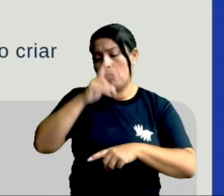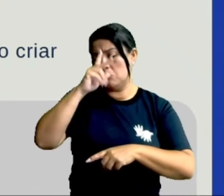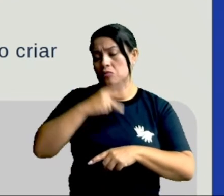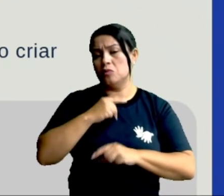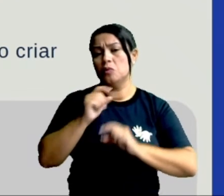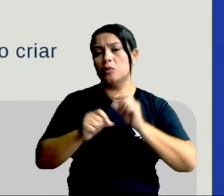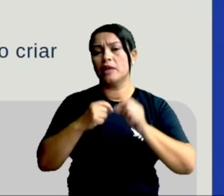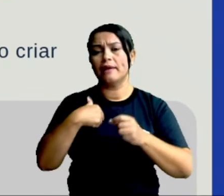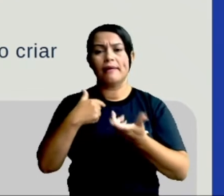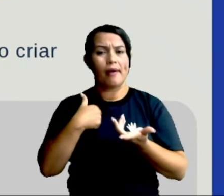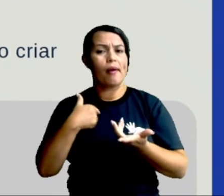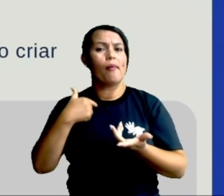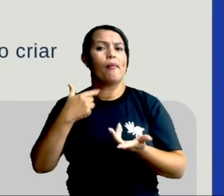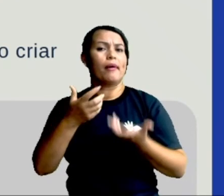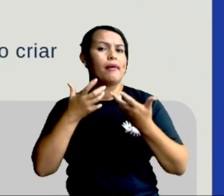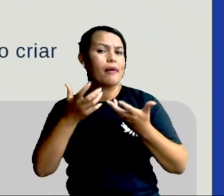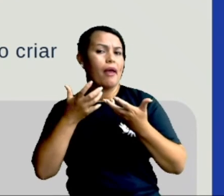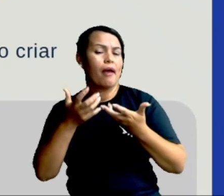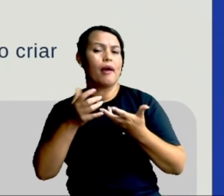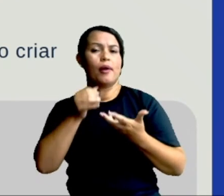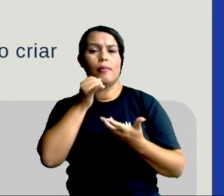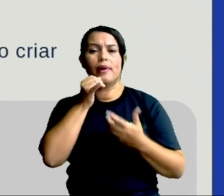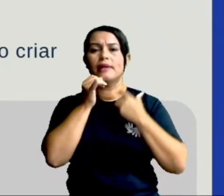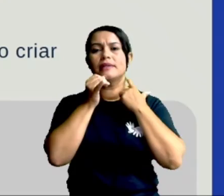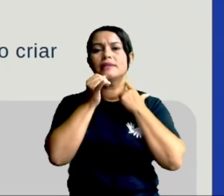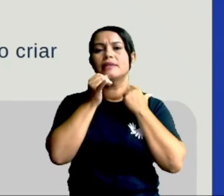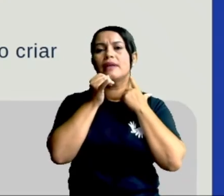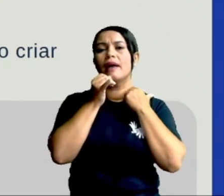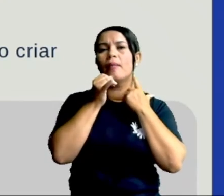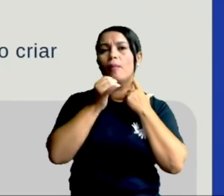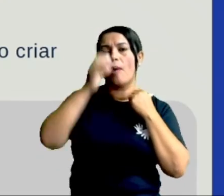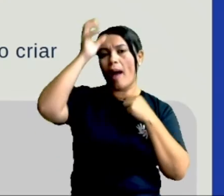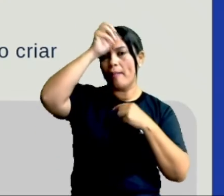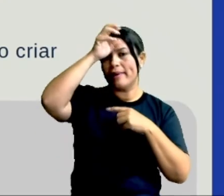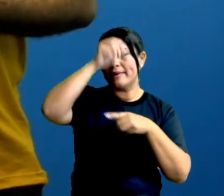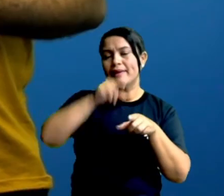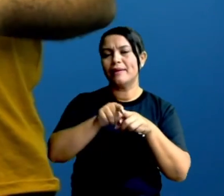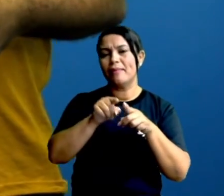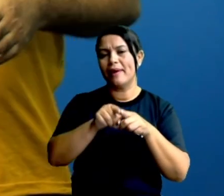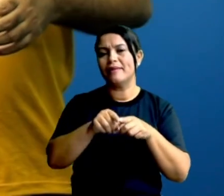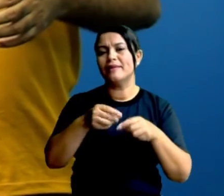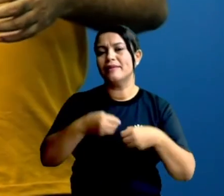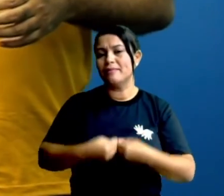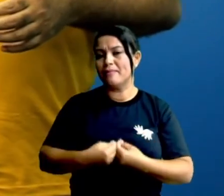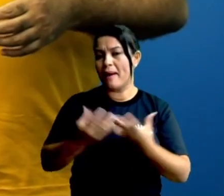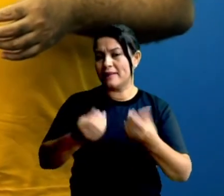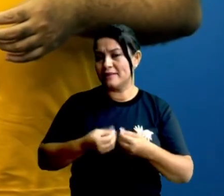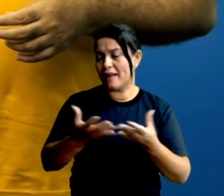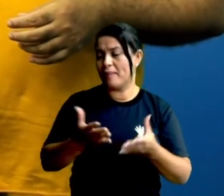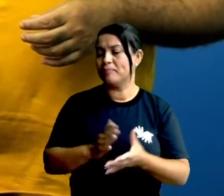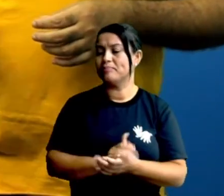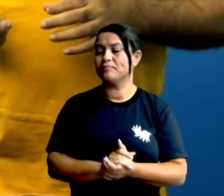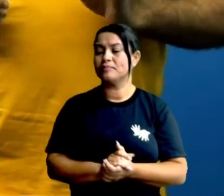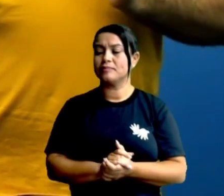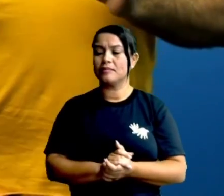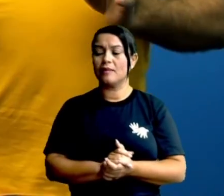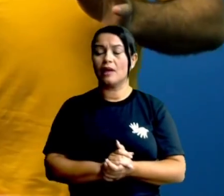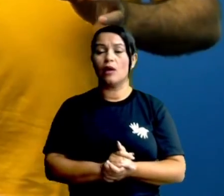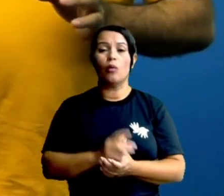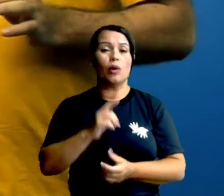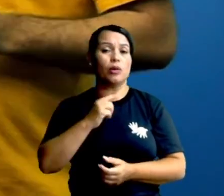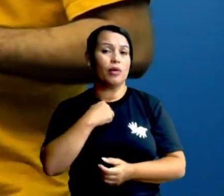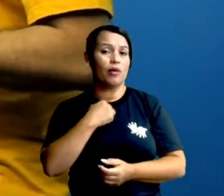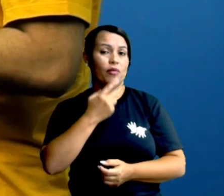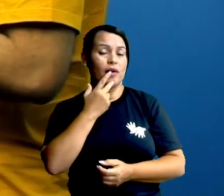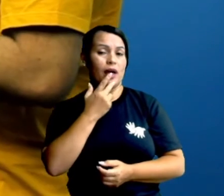aquilo que eu apanhei, né? Aquilo que eu recepcionei. Ok? Então, quando eu